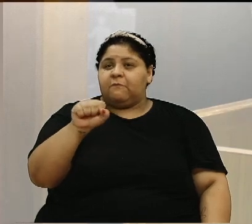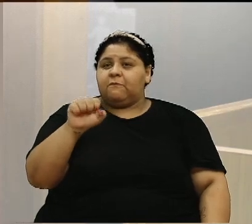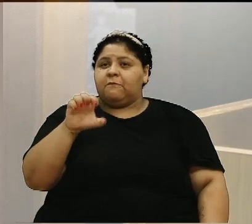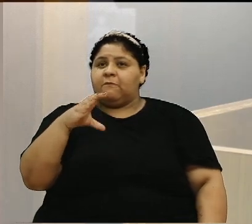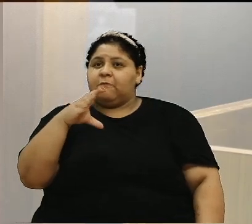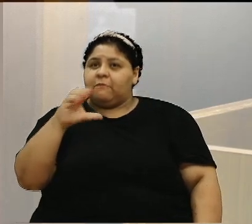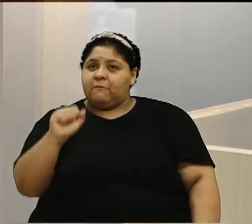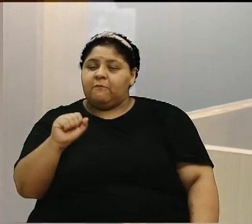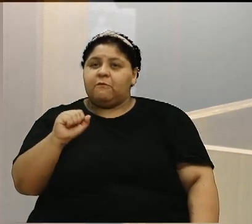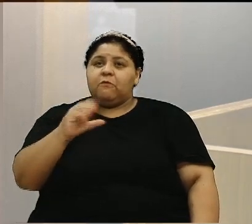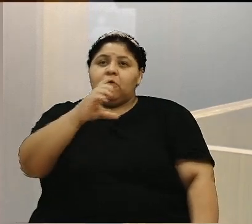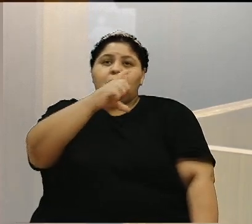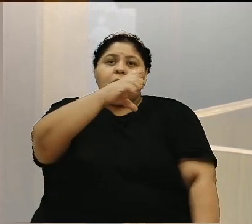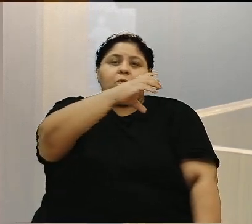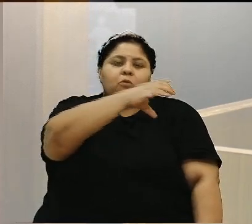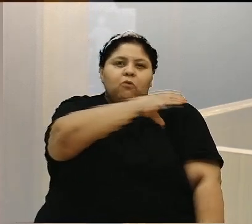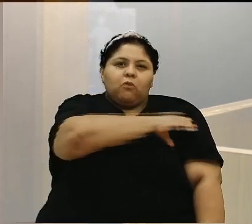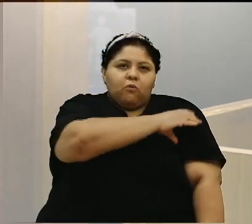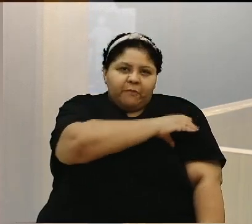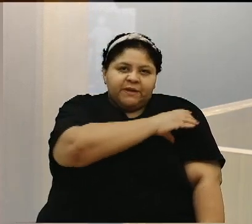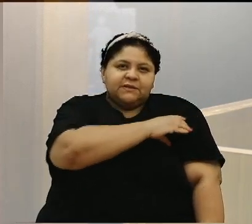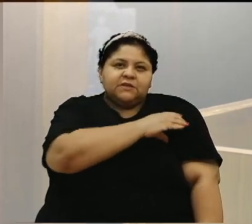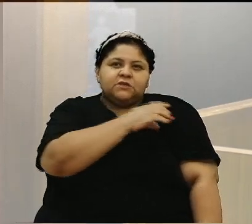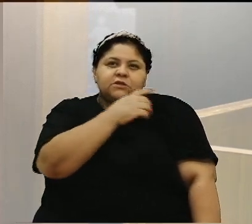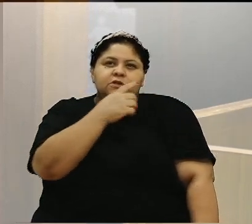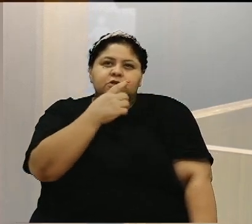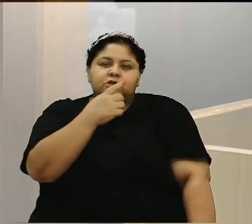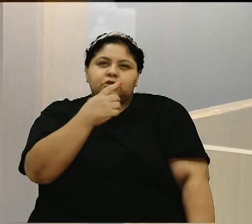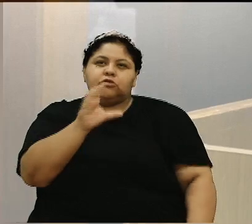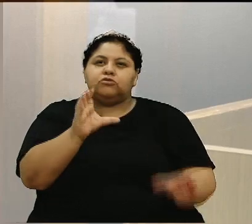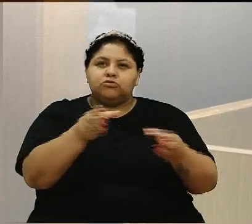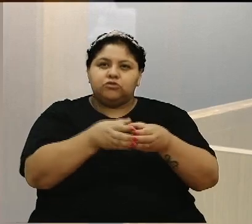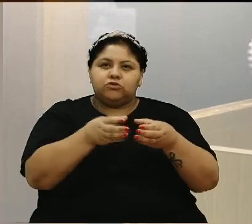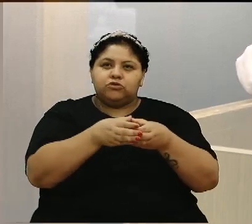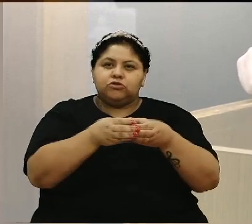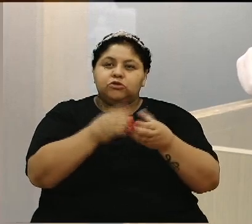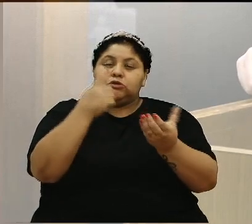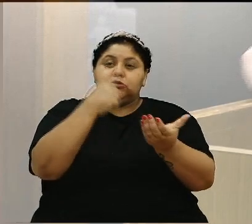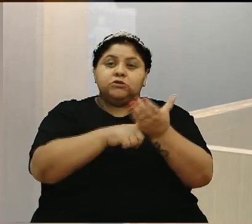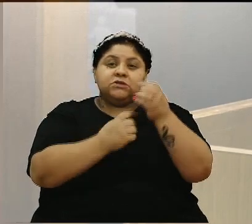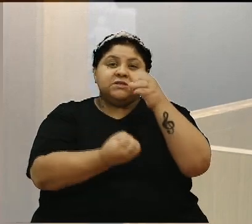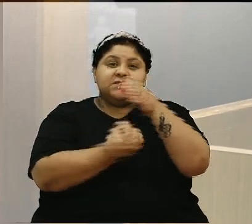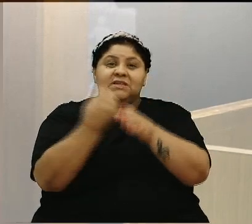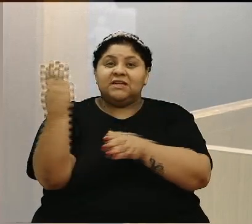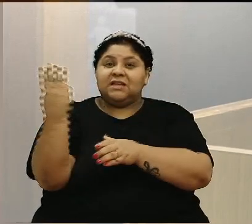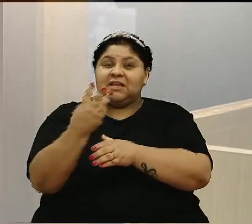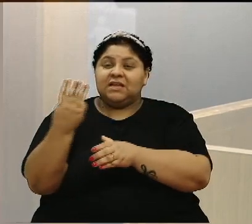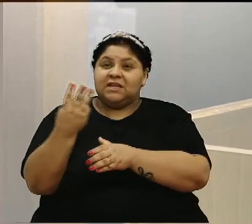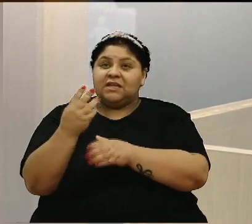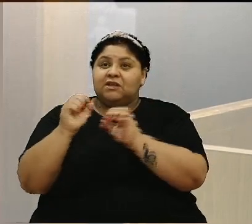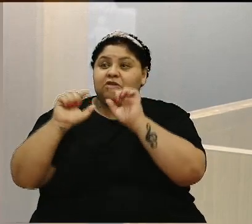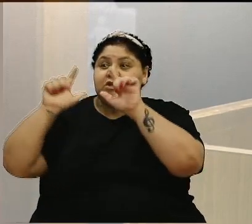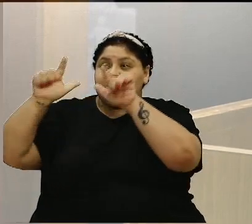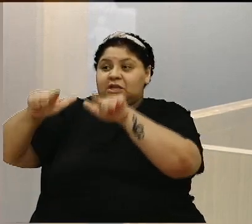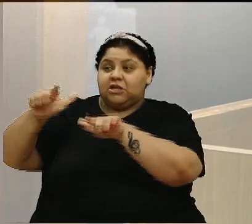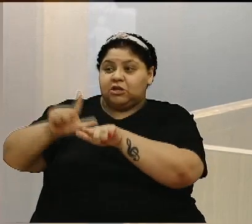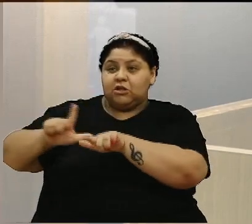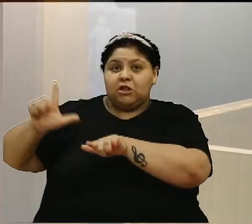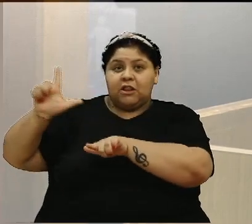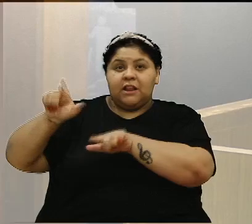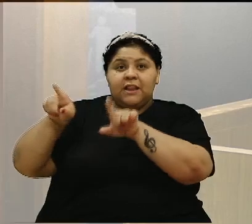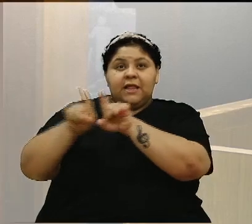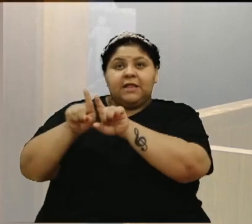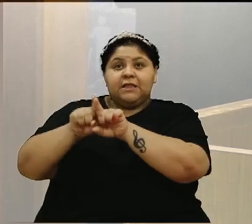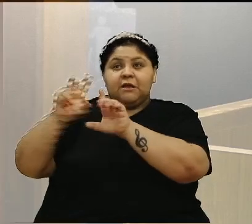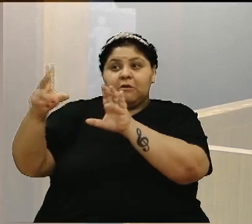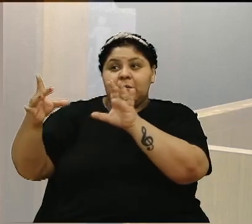12º Batalhão esteve lá, e ele se comprometeu a criar a 3ª companhia que fica na Zona Leste, inclusive dar uma atenção especial com uma